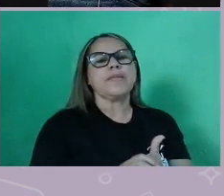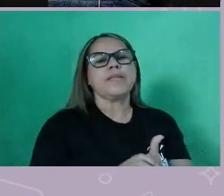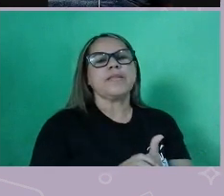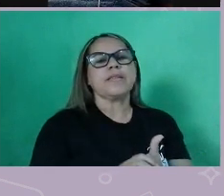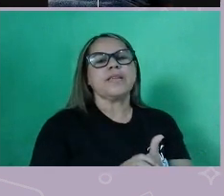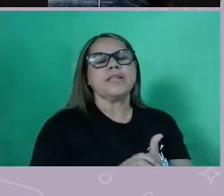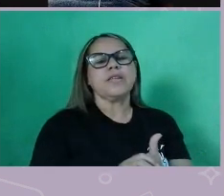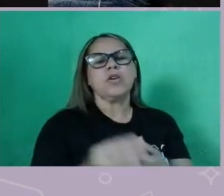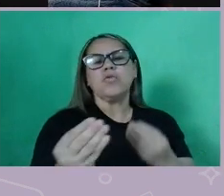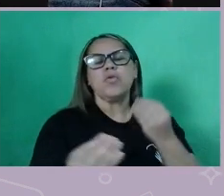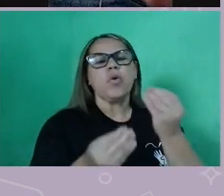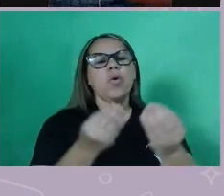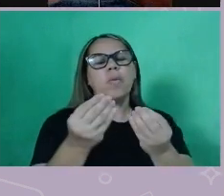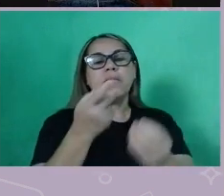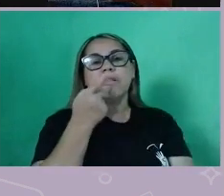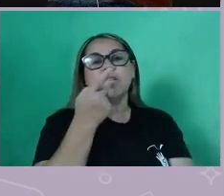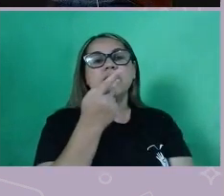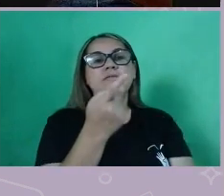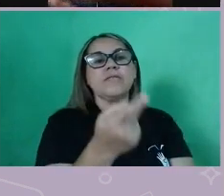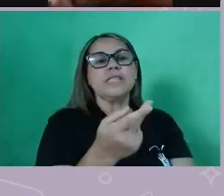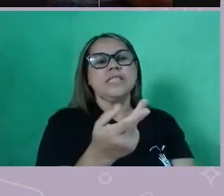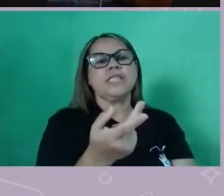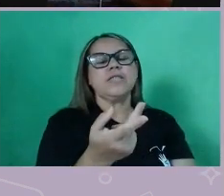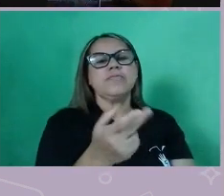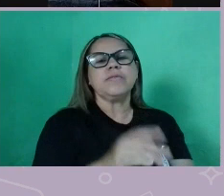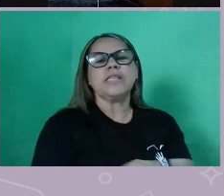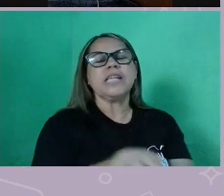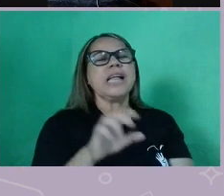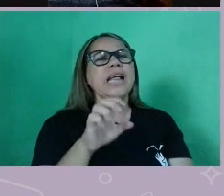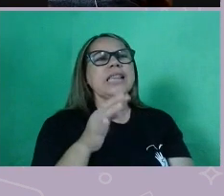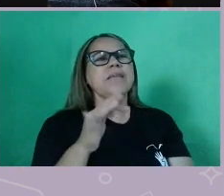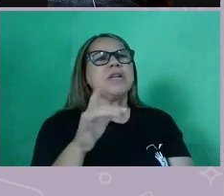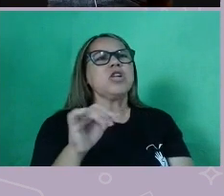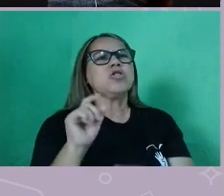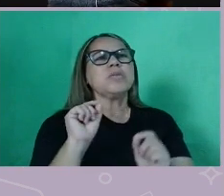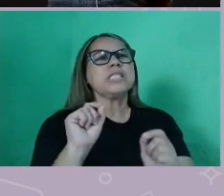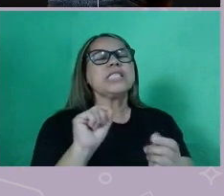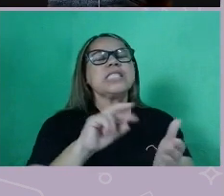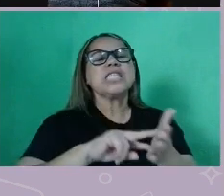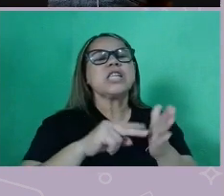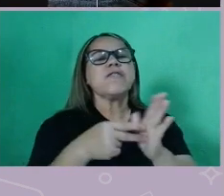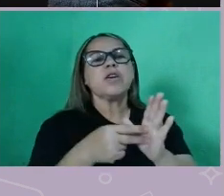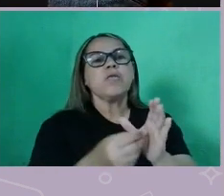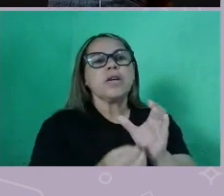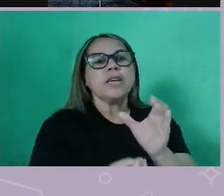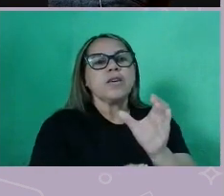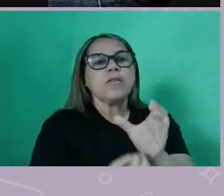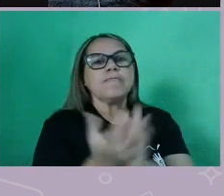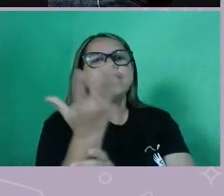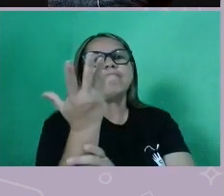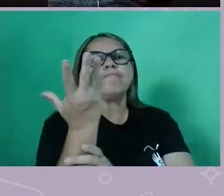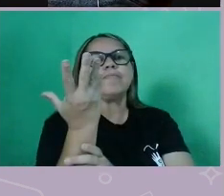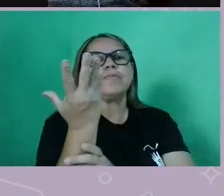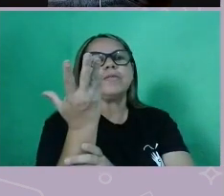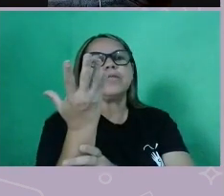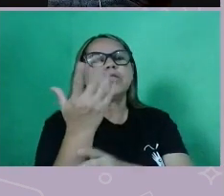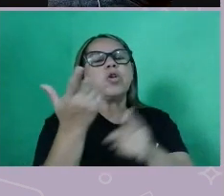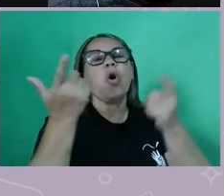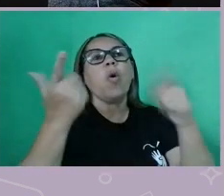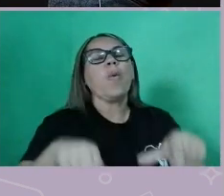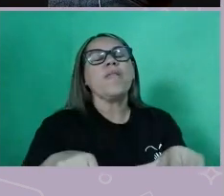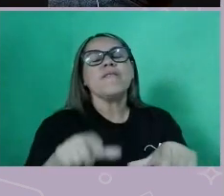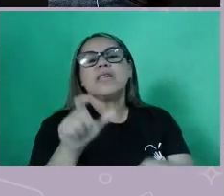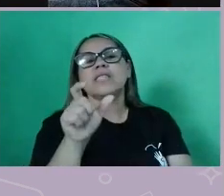etimologicamente falando etimologicamente quer dizer a origem da palavra de onde ela vem qual a raiz dela em que